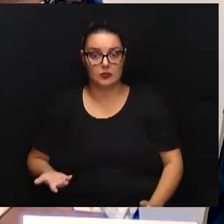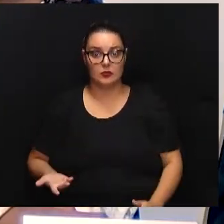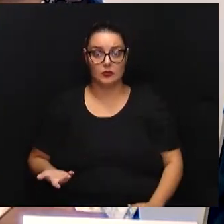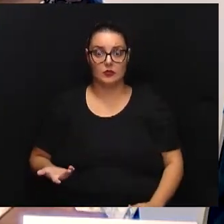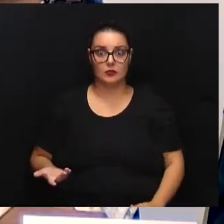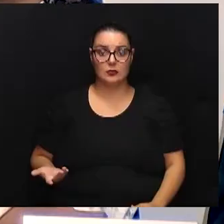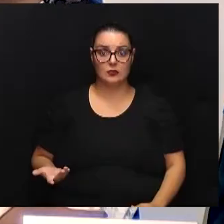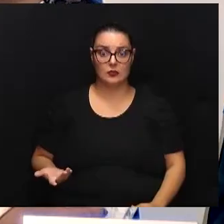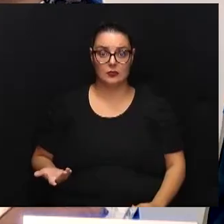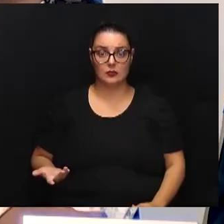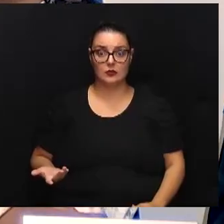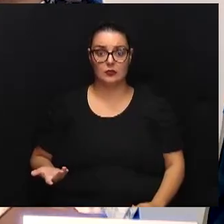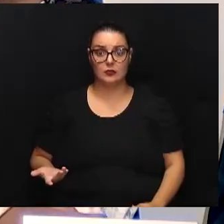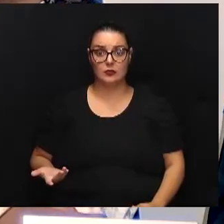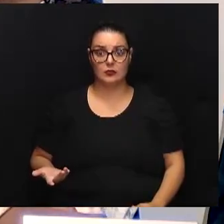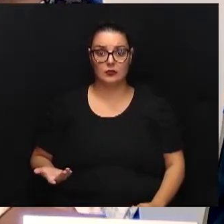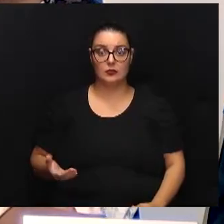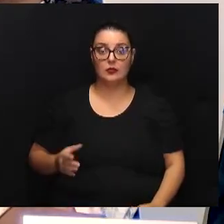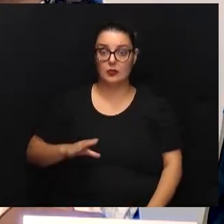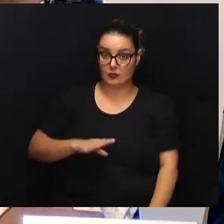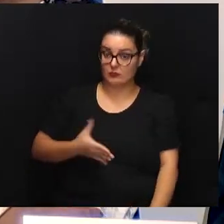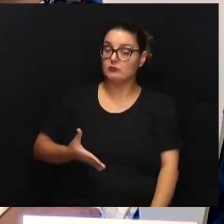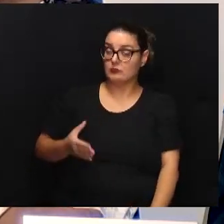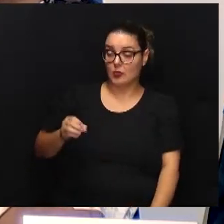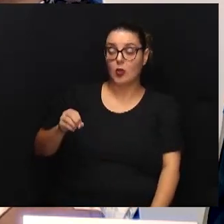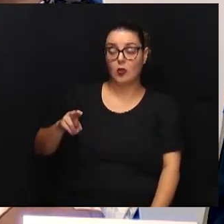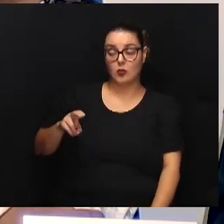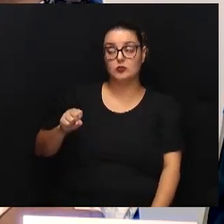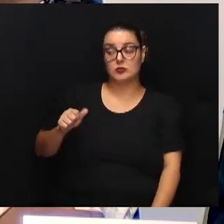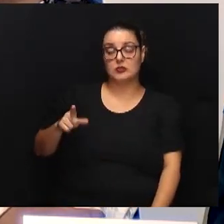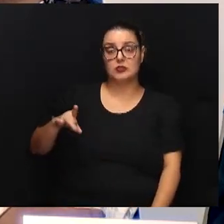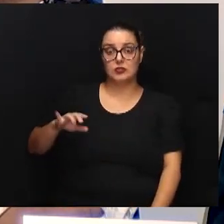ousadia para colocar coisas que as pessoas não estão acostumadas a